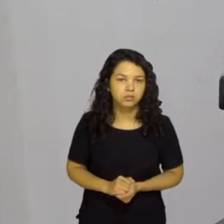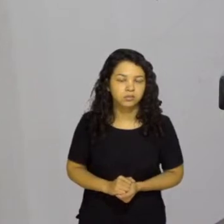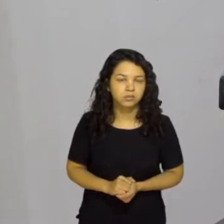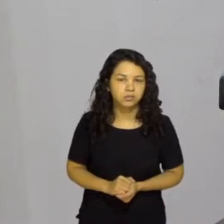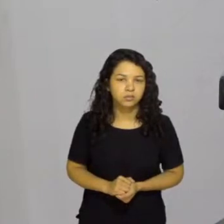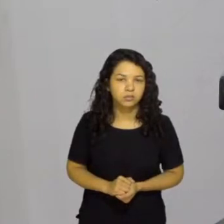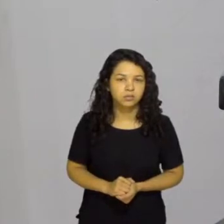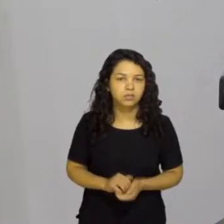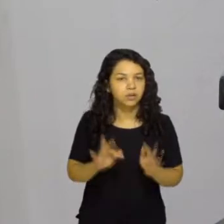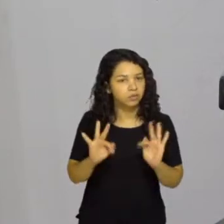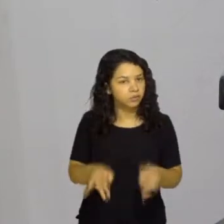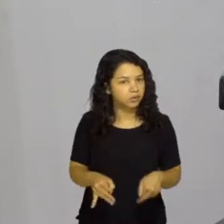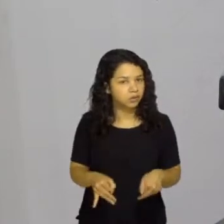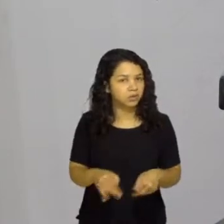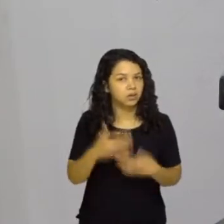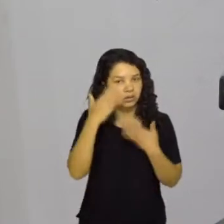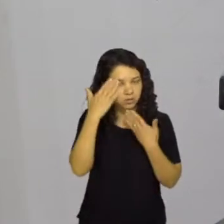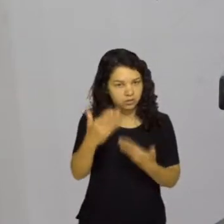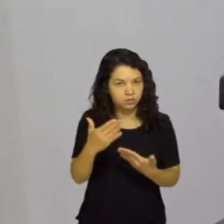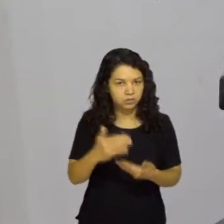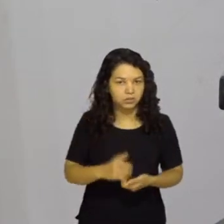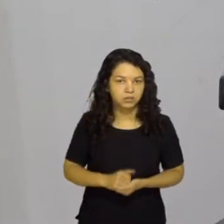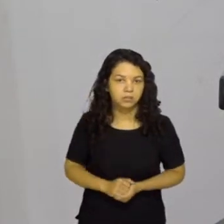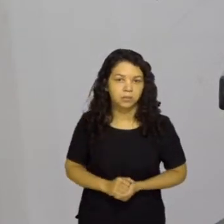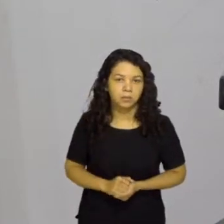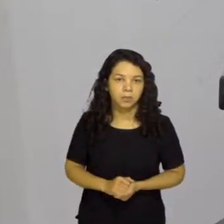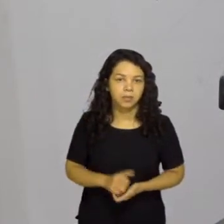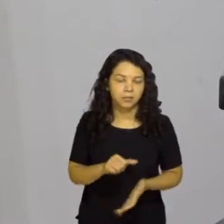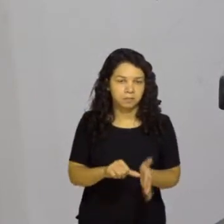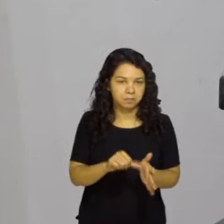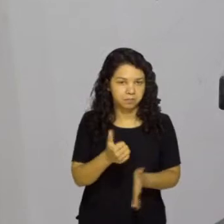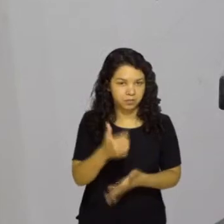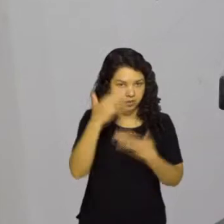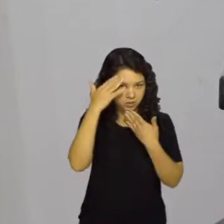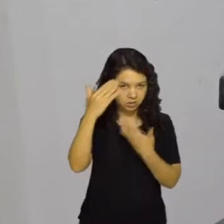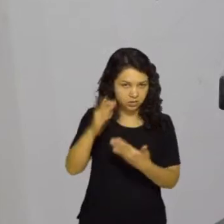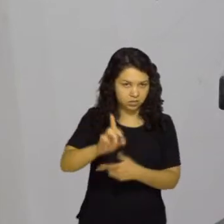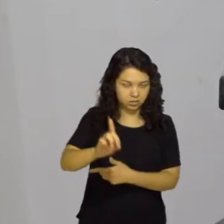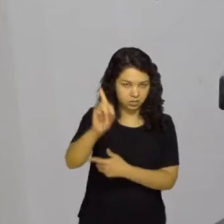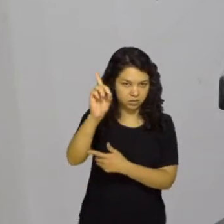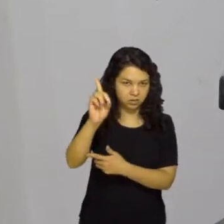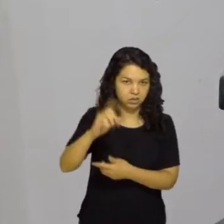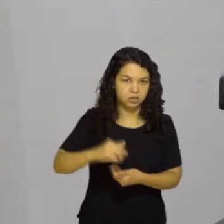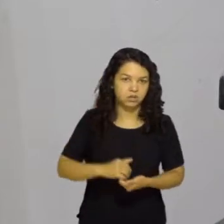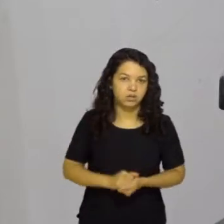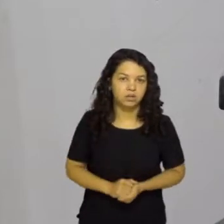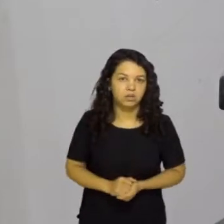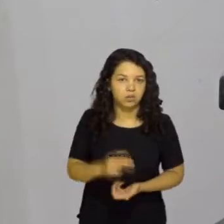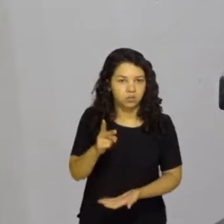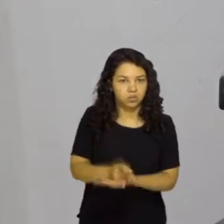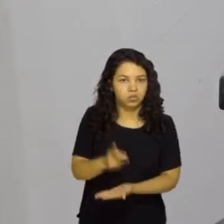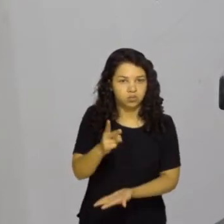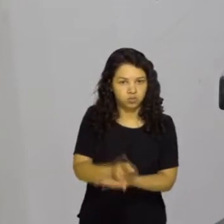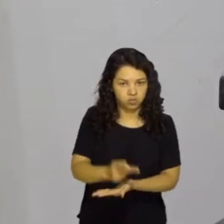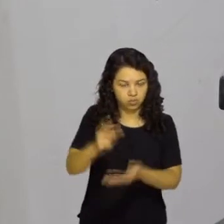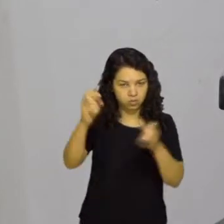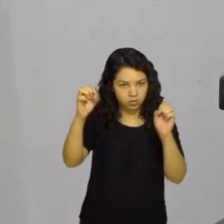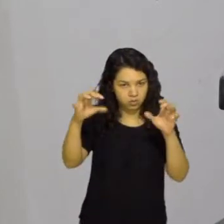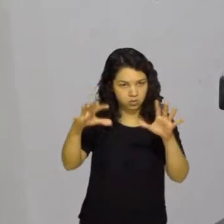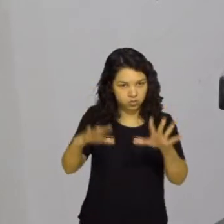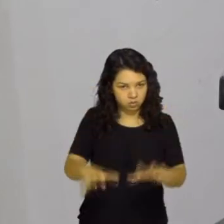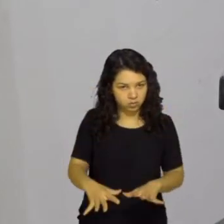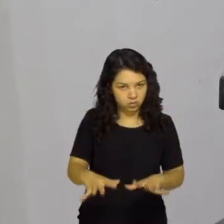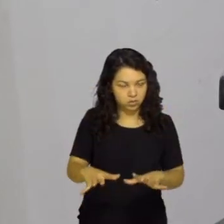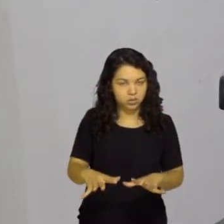A finalização é a de agradecimento. Primeiro, agradecer a Deus e rogar que continue nos abençoando com o dom